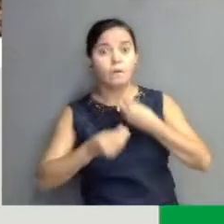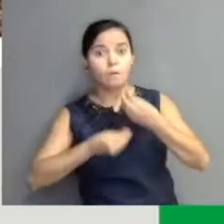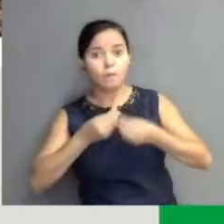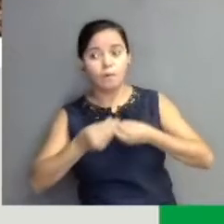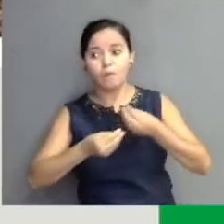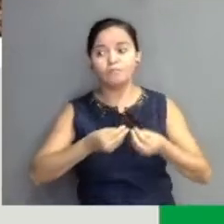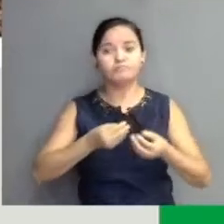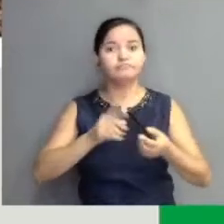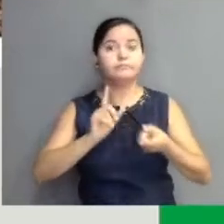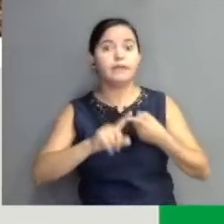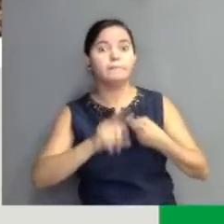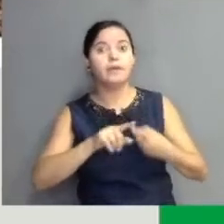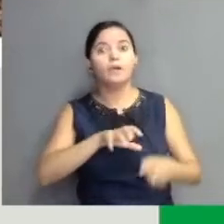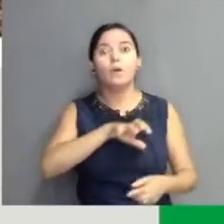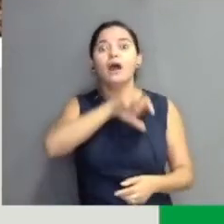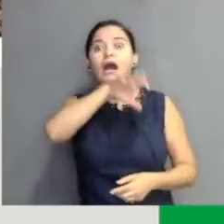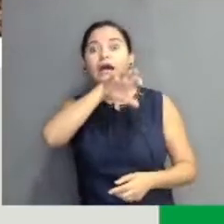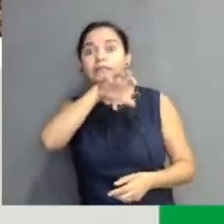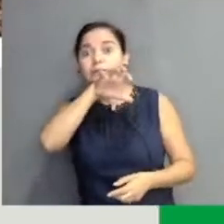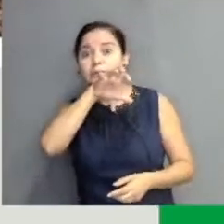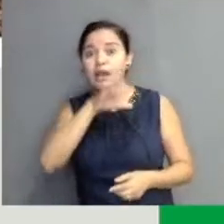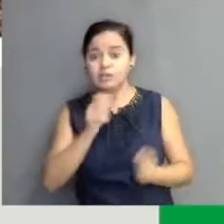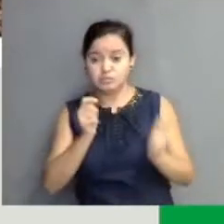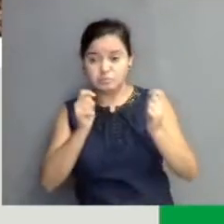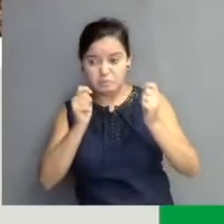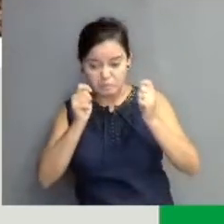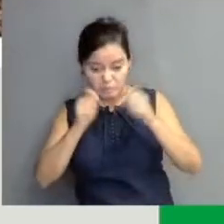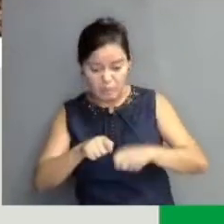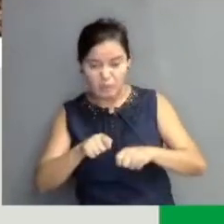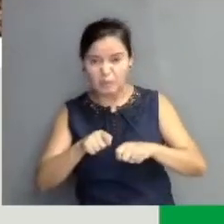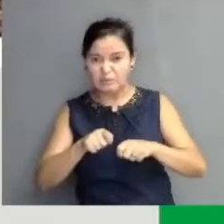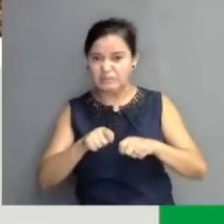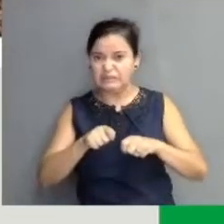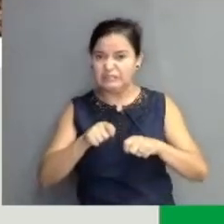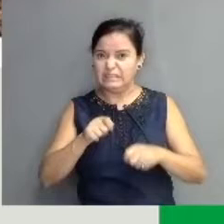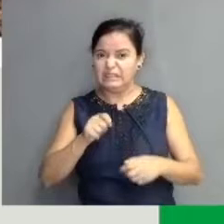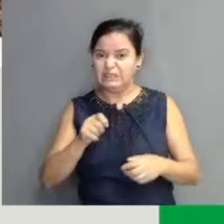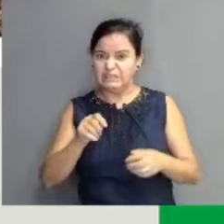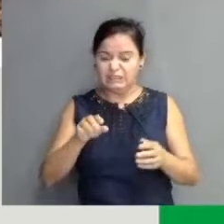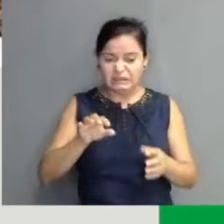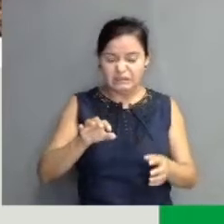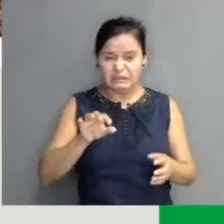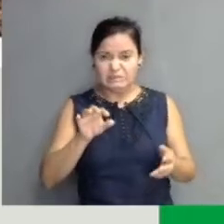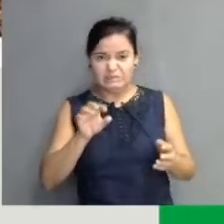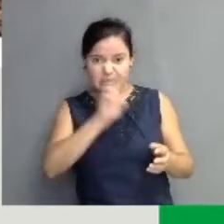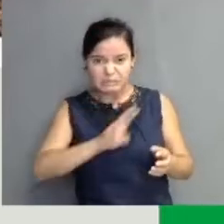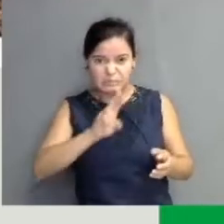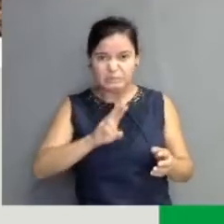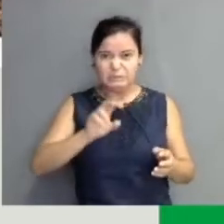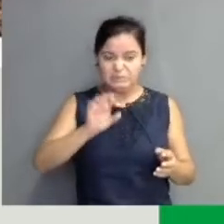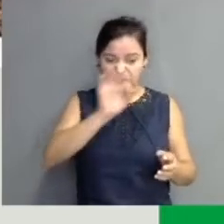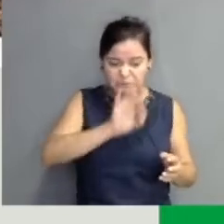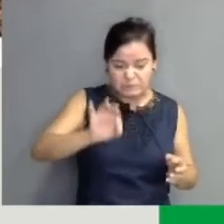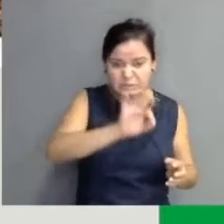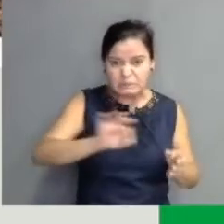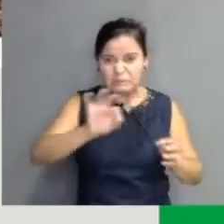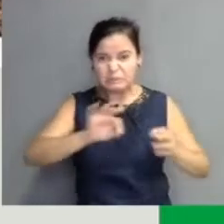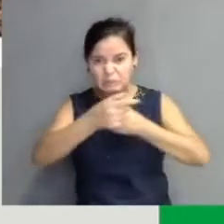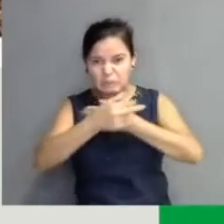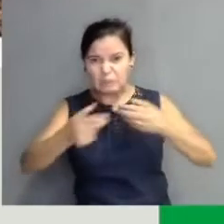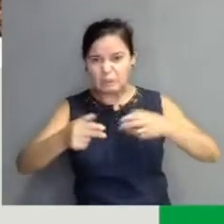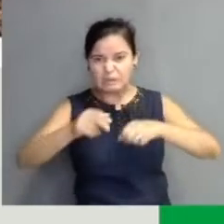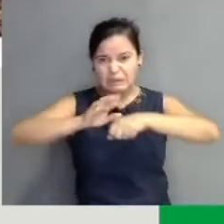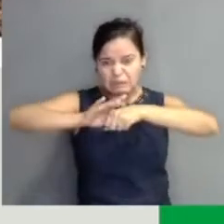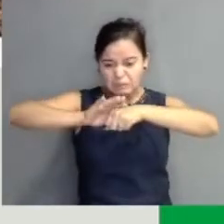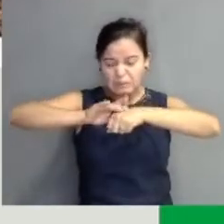Esses animais com certeza vão ser vetores para doenças, vão ser agentes que vão com certeza ser promotores de doenças,